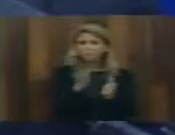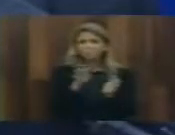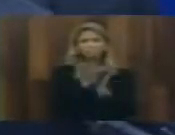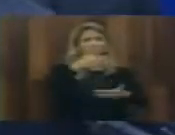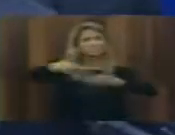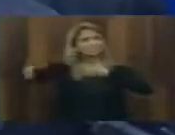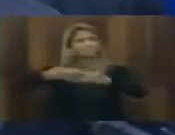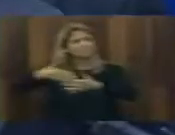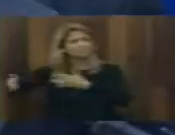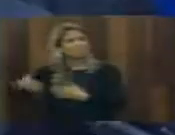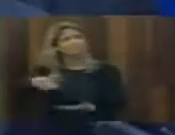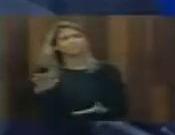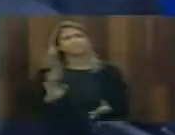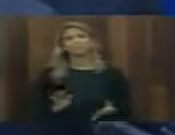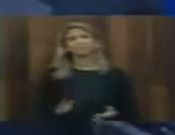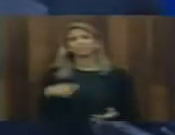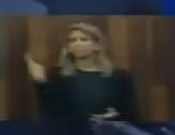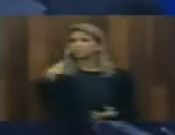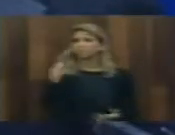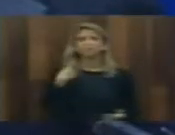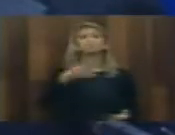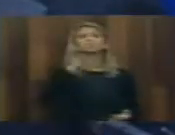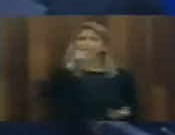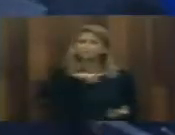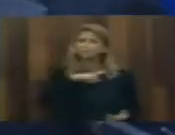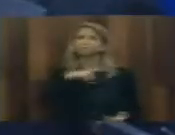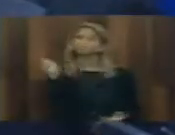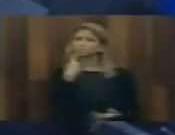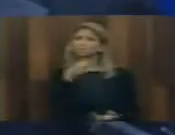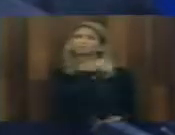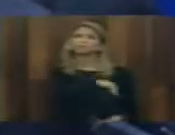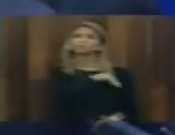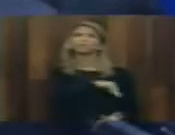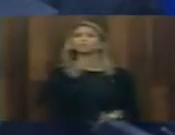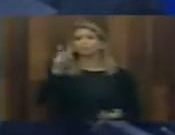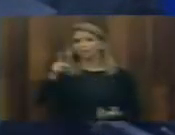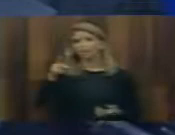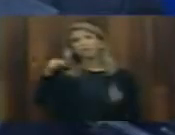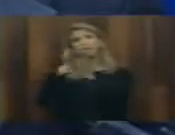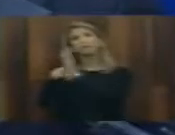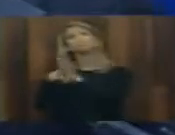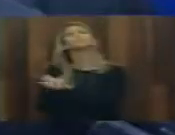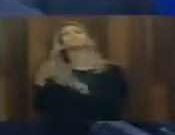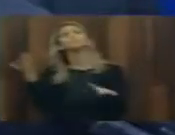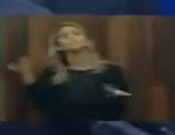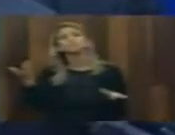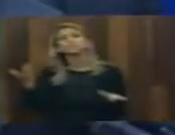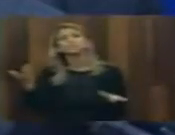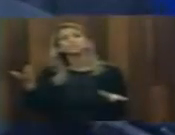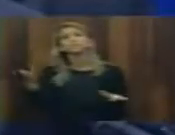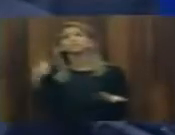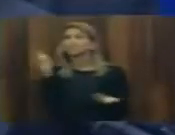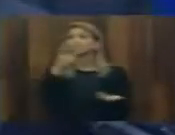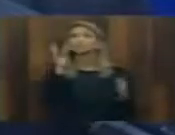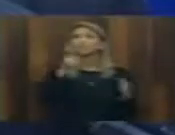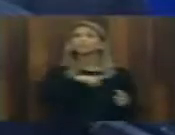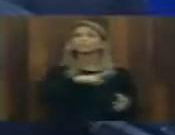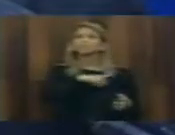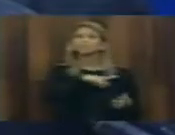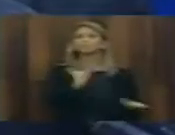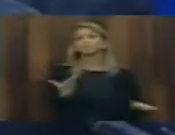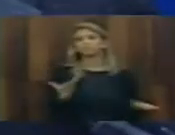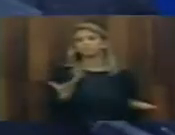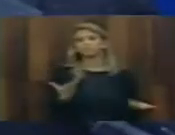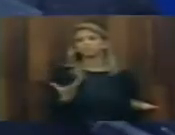não, Aquiles. Nós aqui, nós recebemos em dia. Concorda? Se nós precisarmos de uma saúde, nós vamos pagar particular.